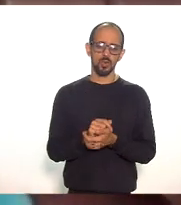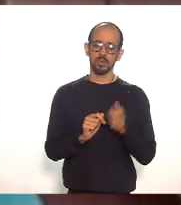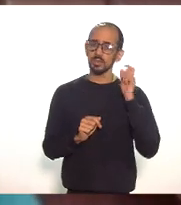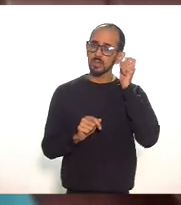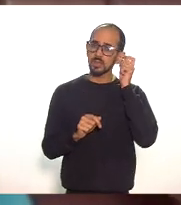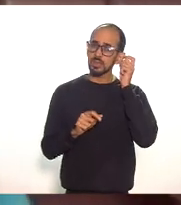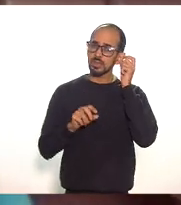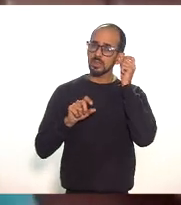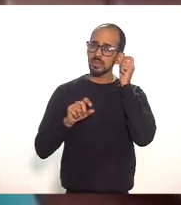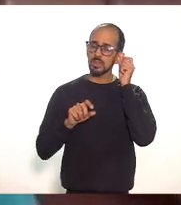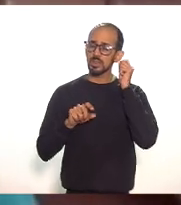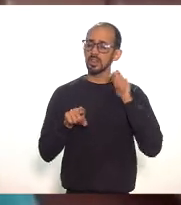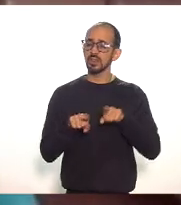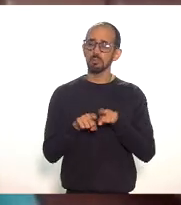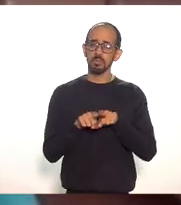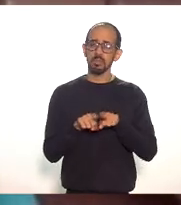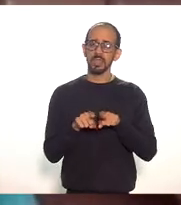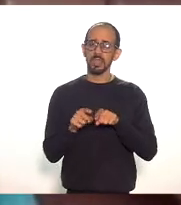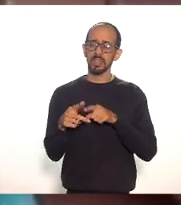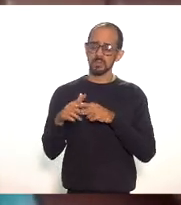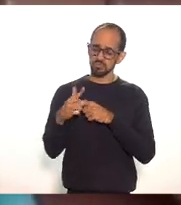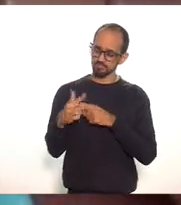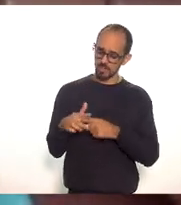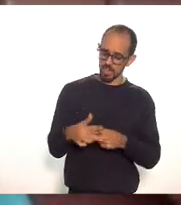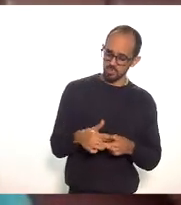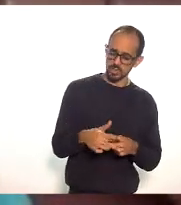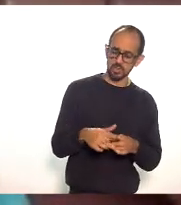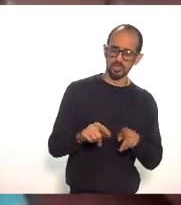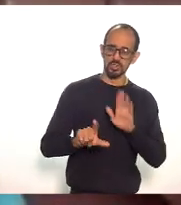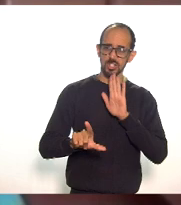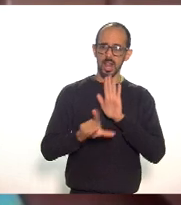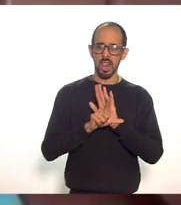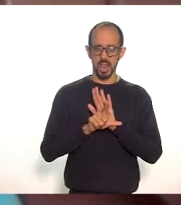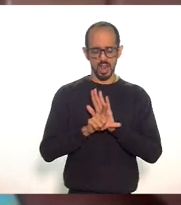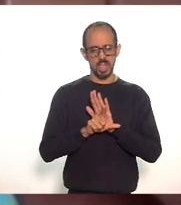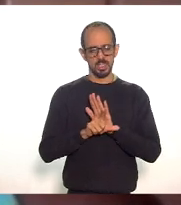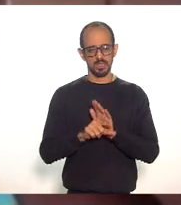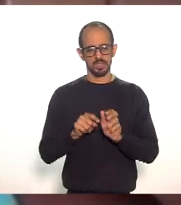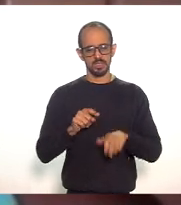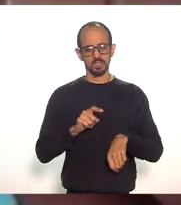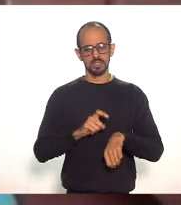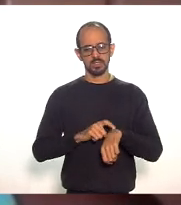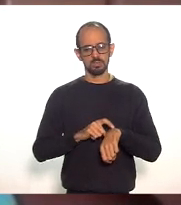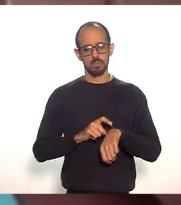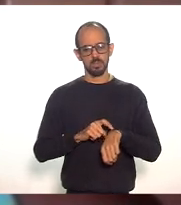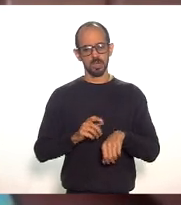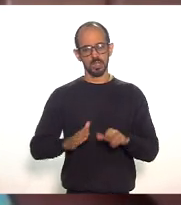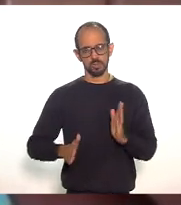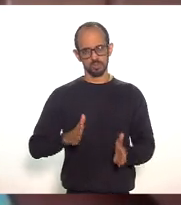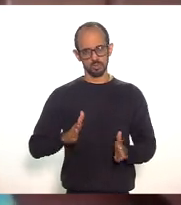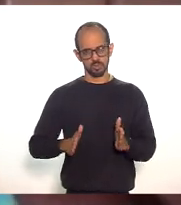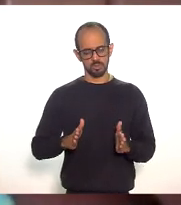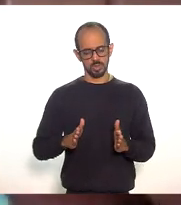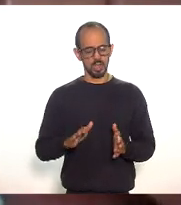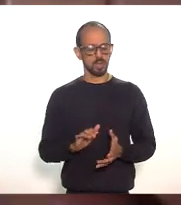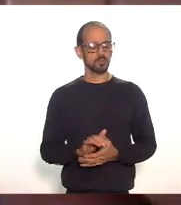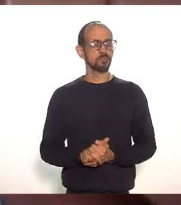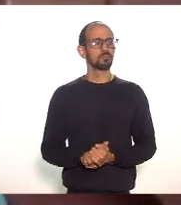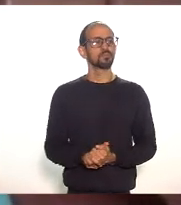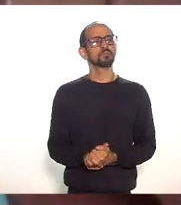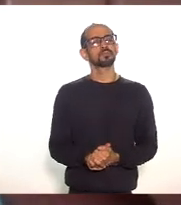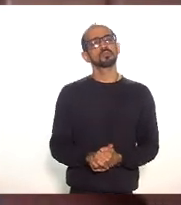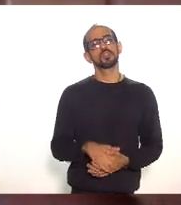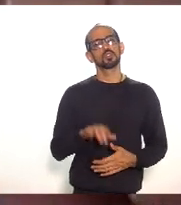de revisão de leis que foram vigentes durante esse período abjeto, né? Quanto aos